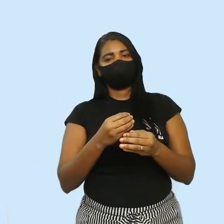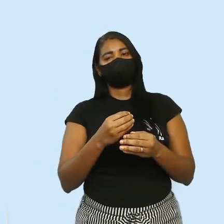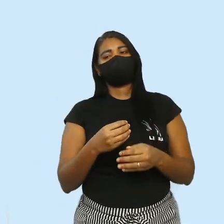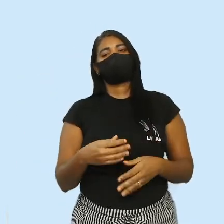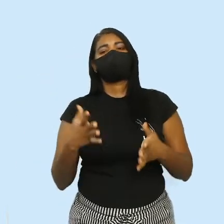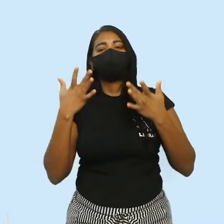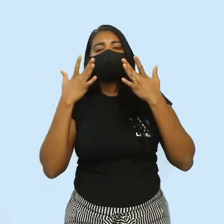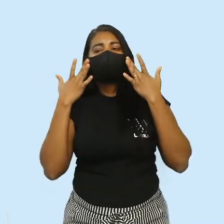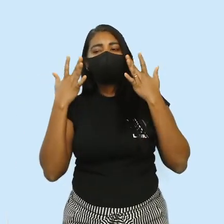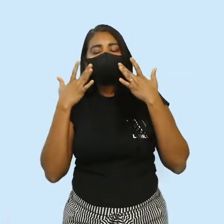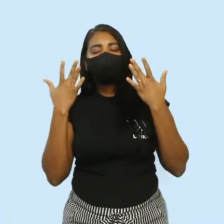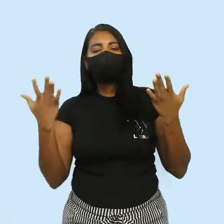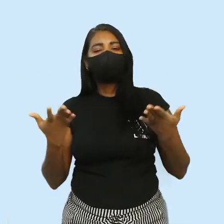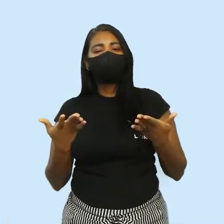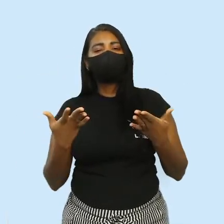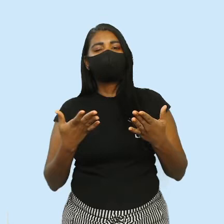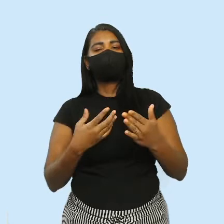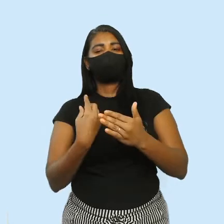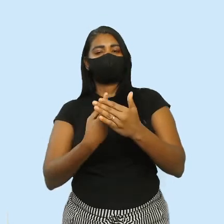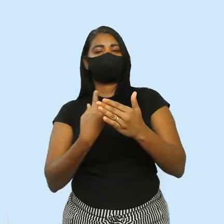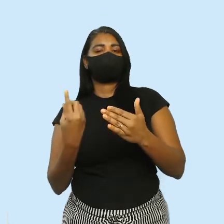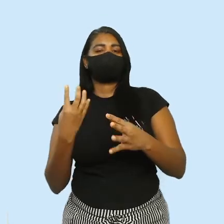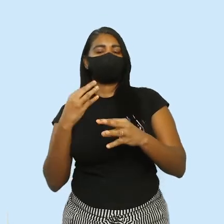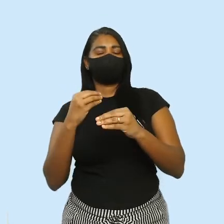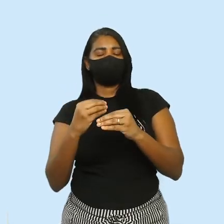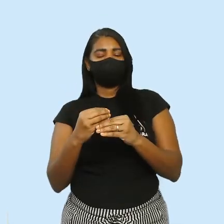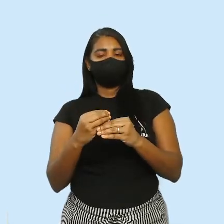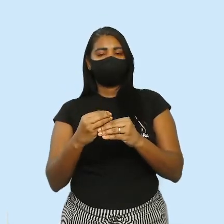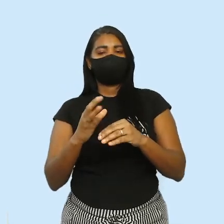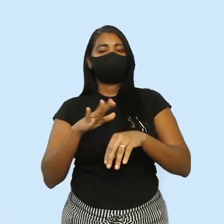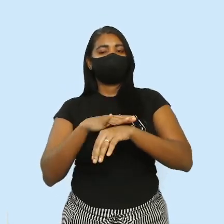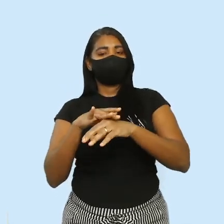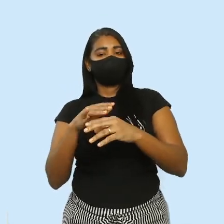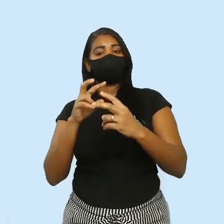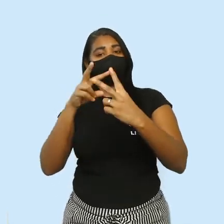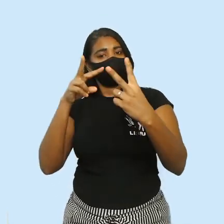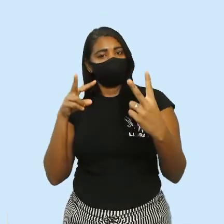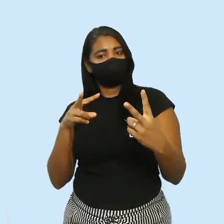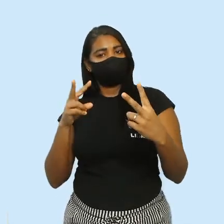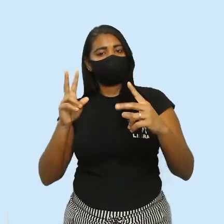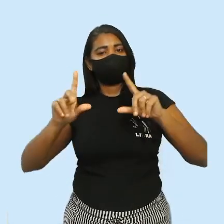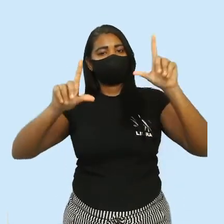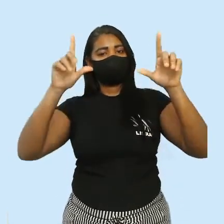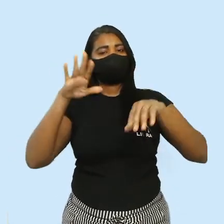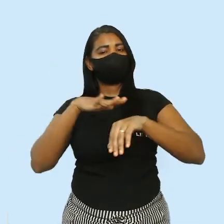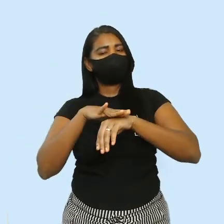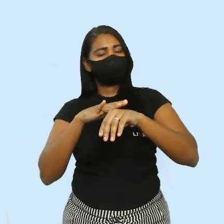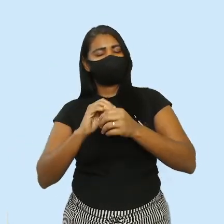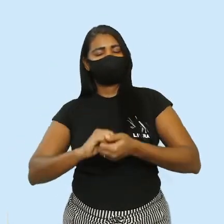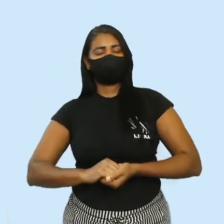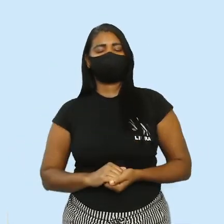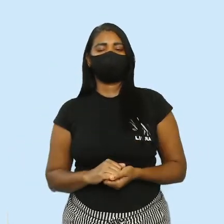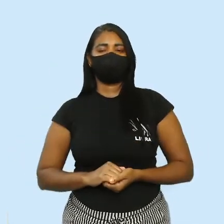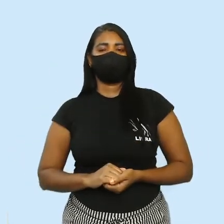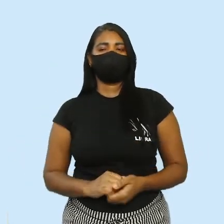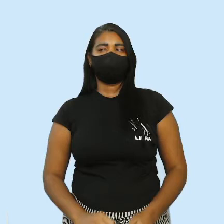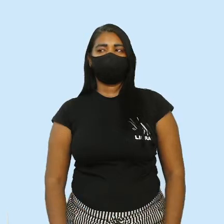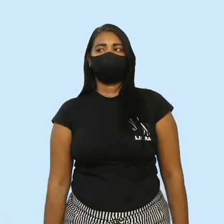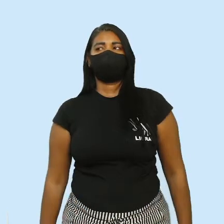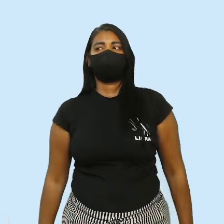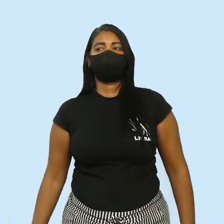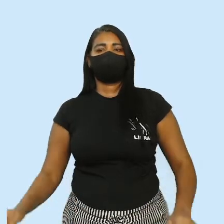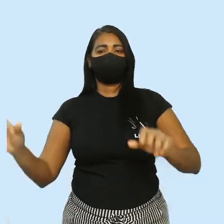espetáculos esse momento de diálogo com esse público que está aí do outro lado dessa telinha que a gente conversa tanto aqui. Tá? E aí, no próximo